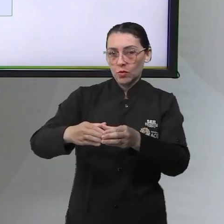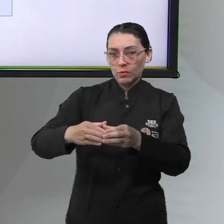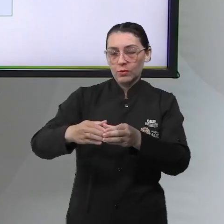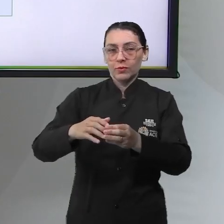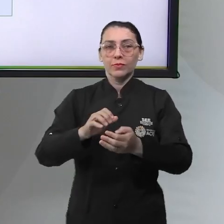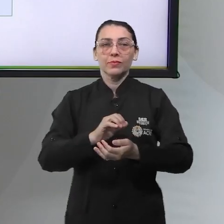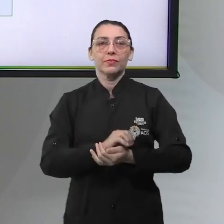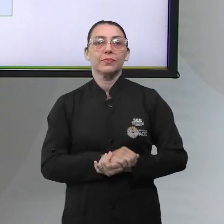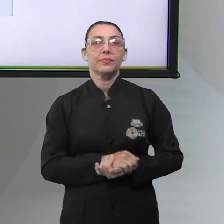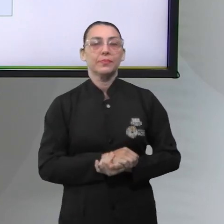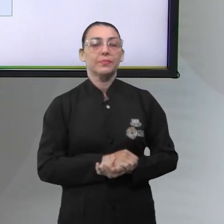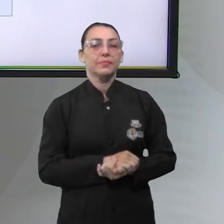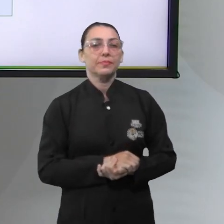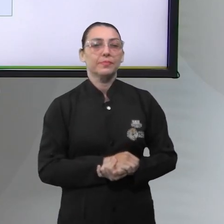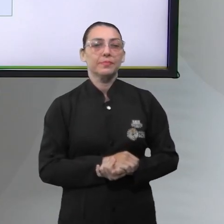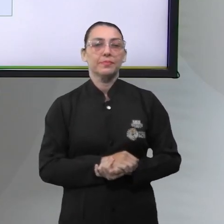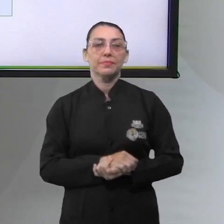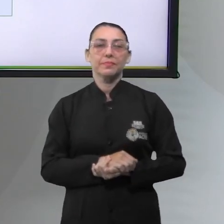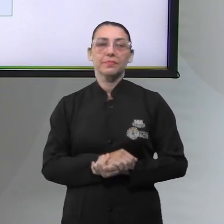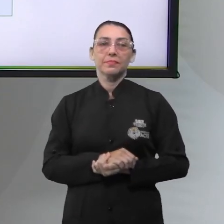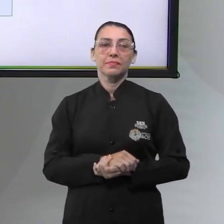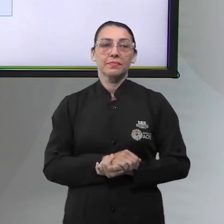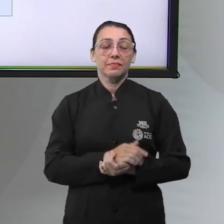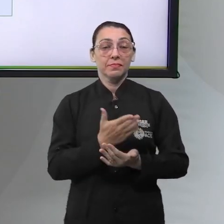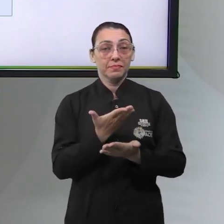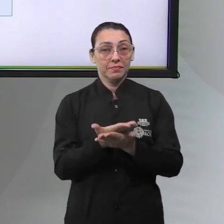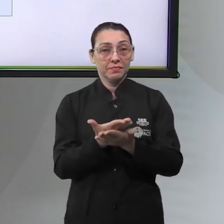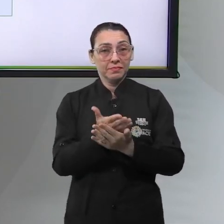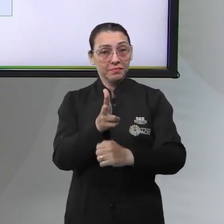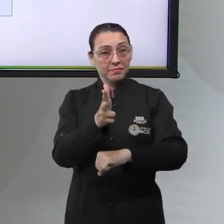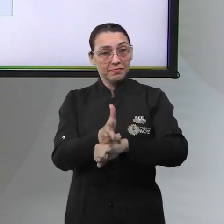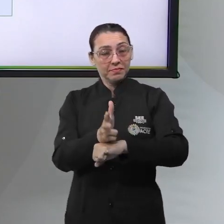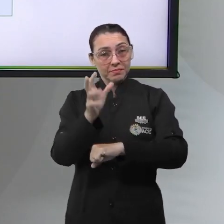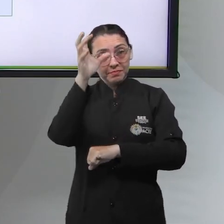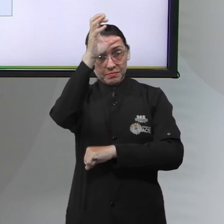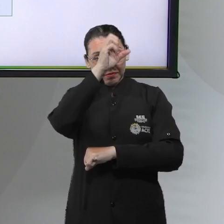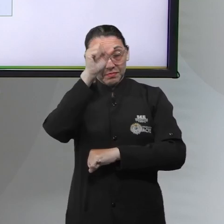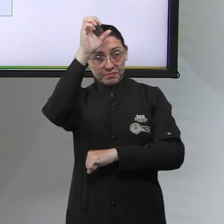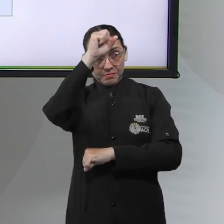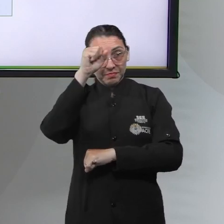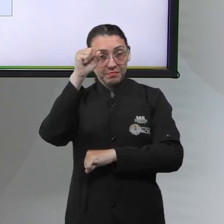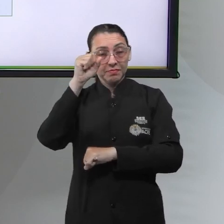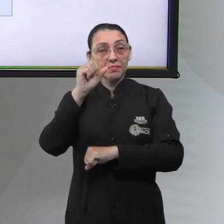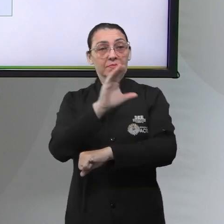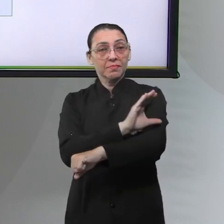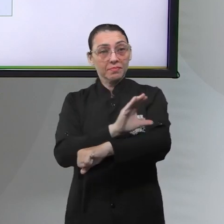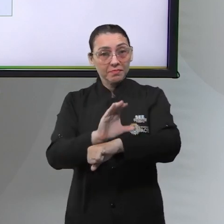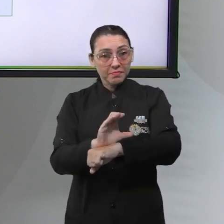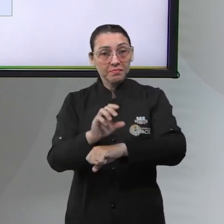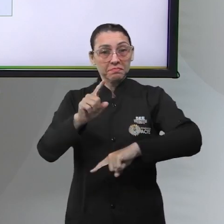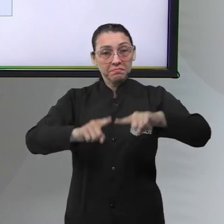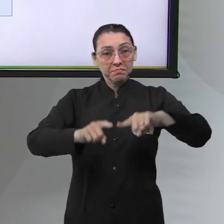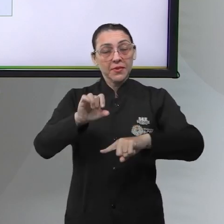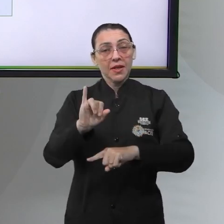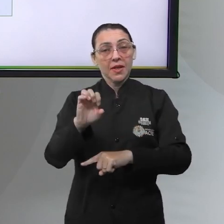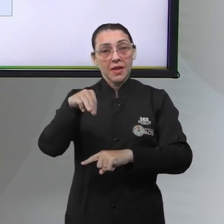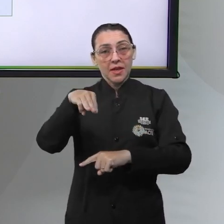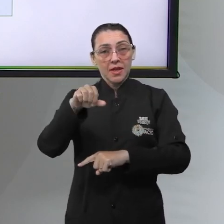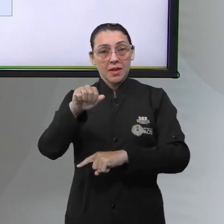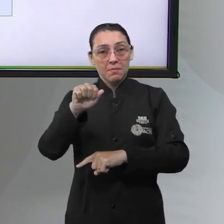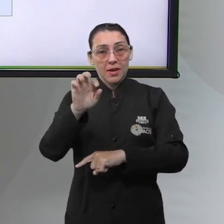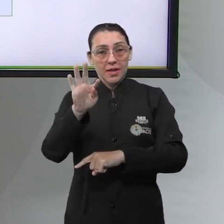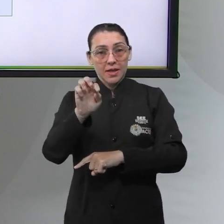memória coletiva. Nesta videoaula, você aprendeu a respeito da cultura material